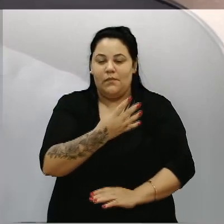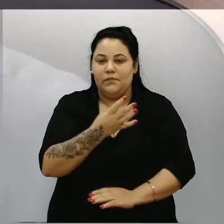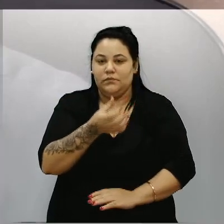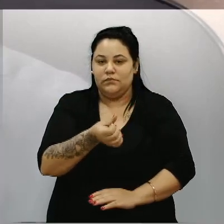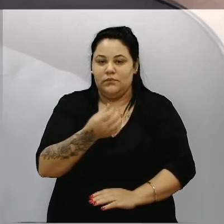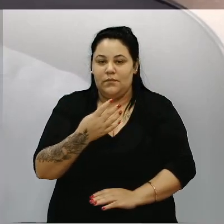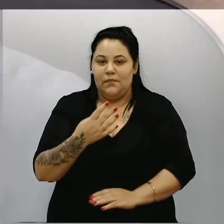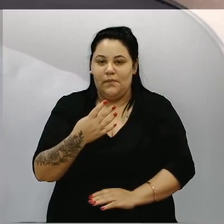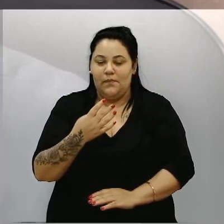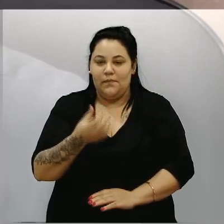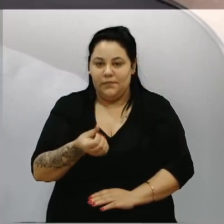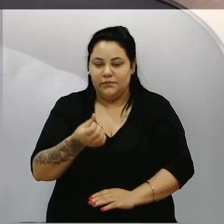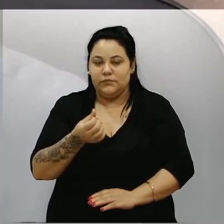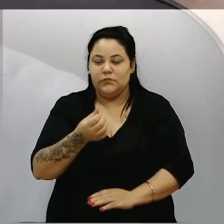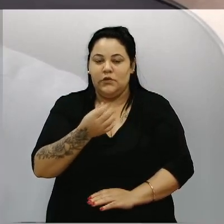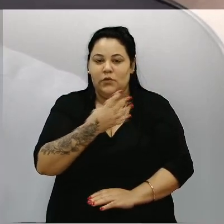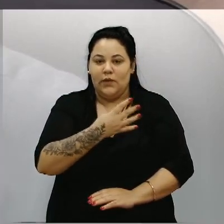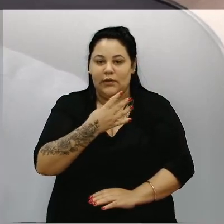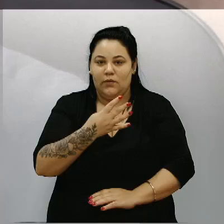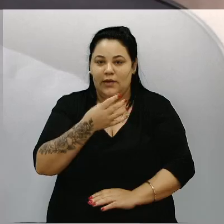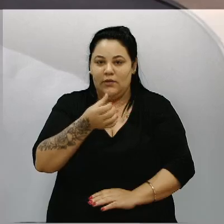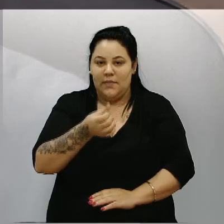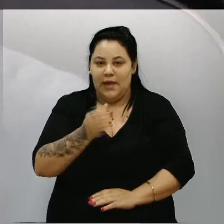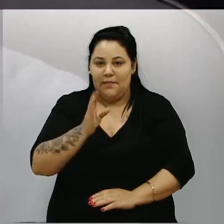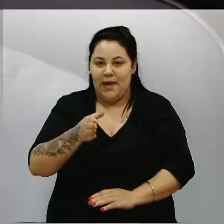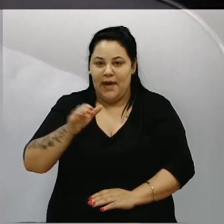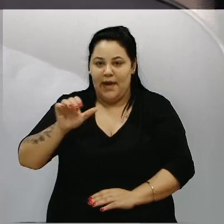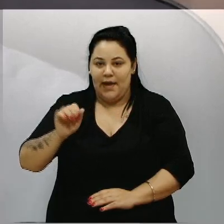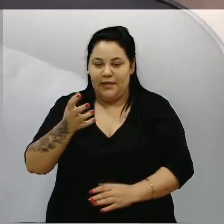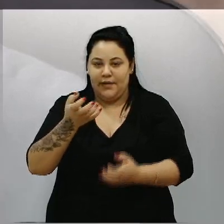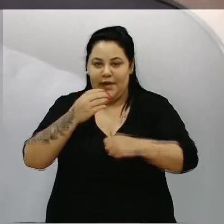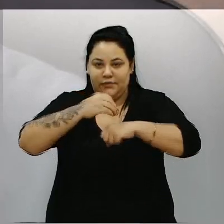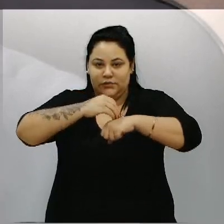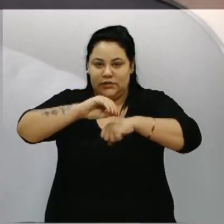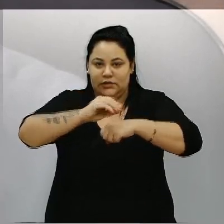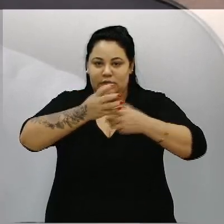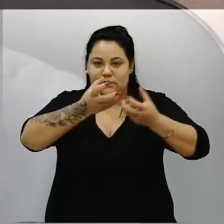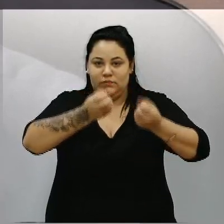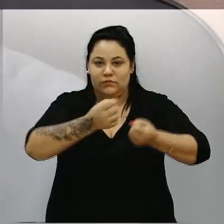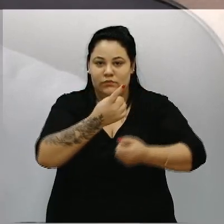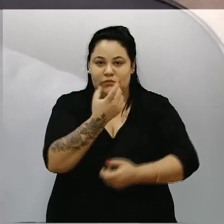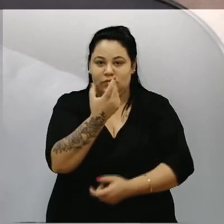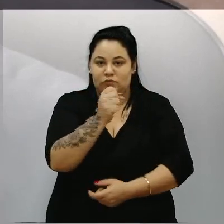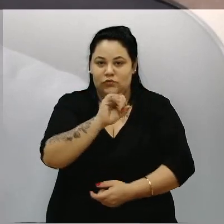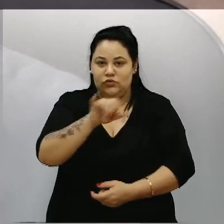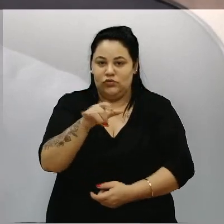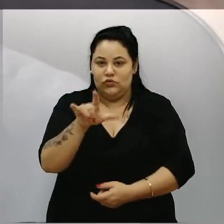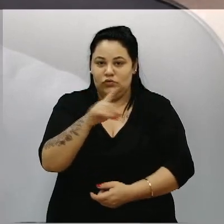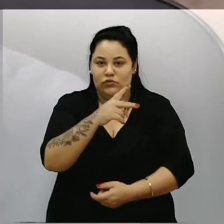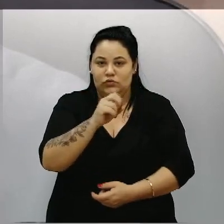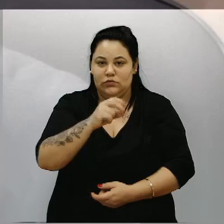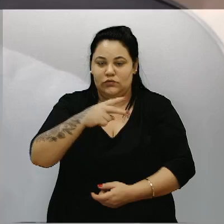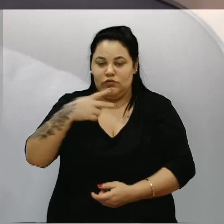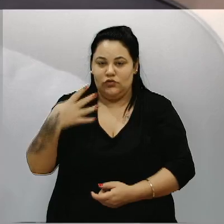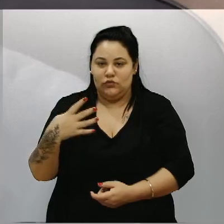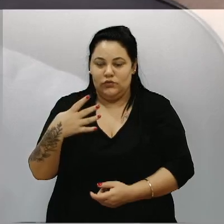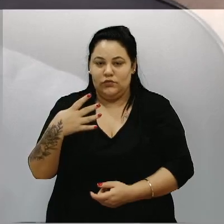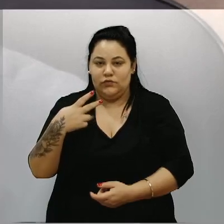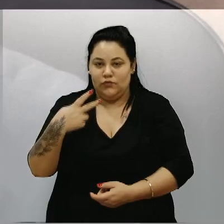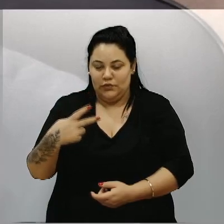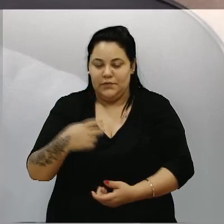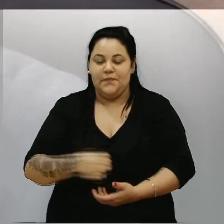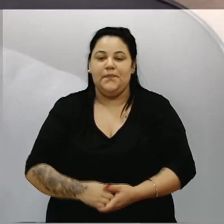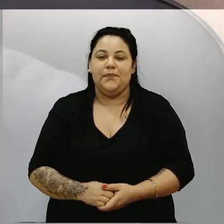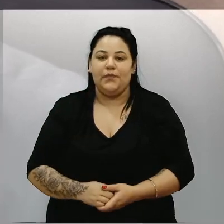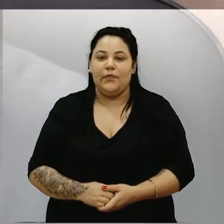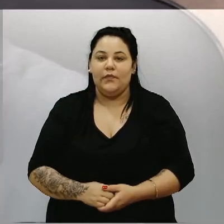de 18 de julho de 2022, requer a aprovação dos nomes indicados para a concessão da comenda Alberto Arioli.